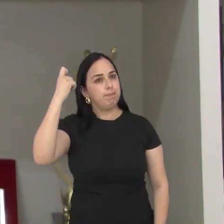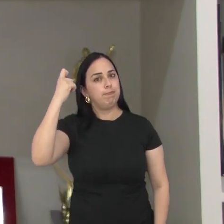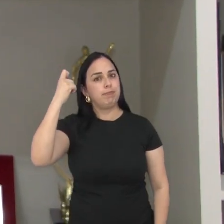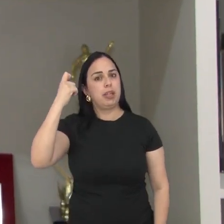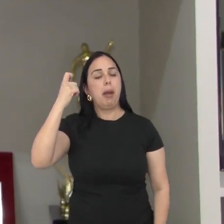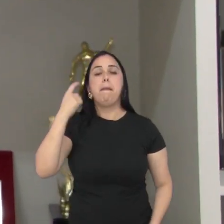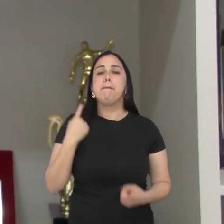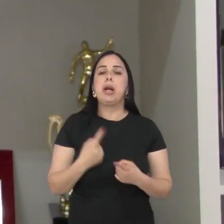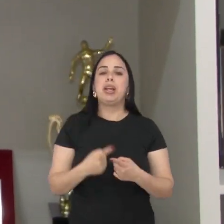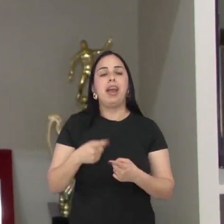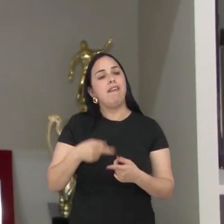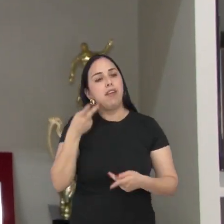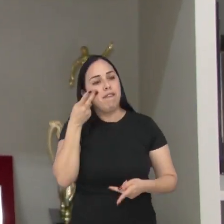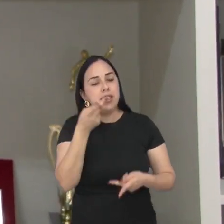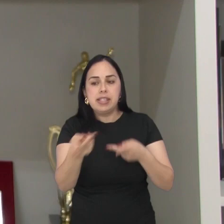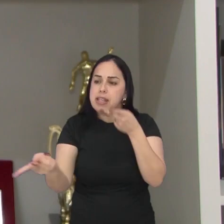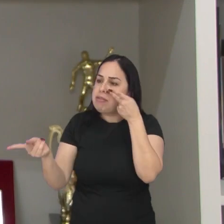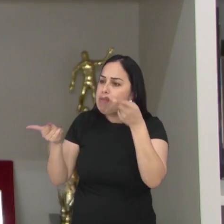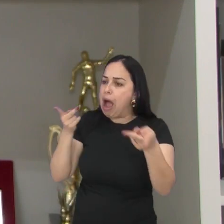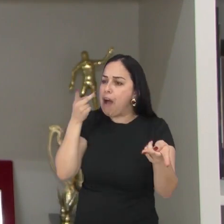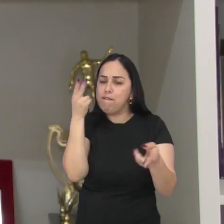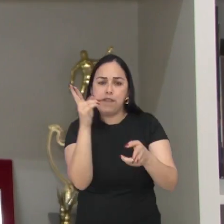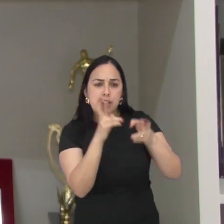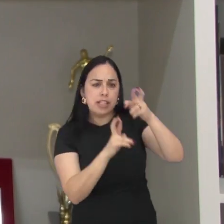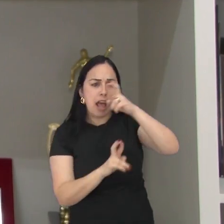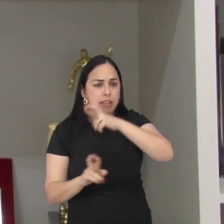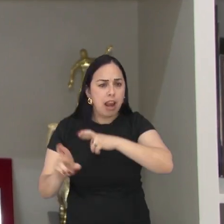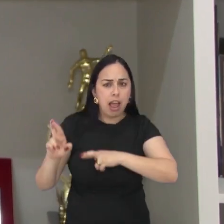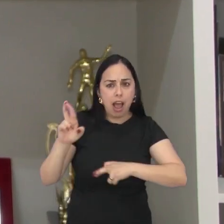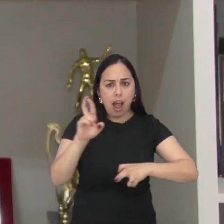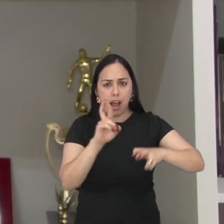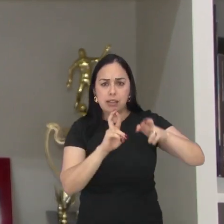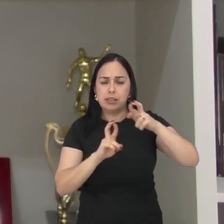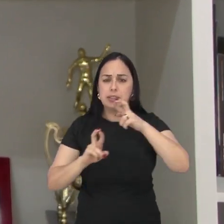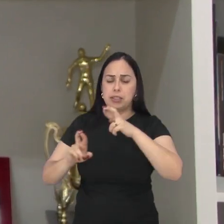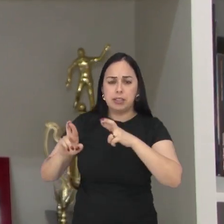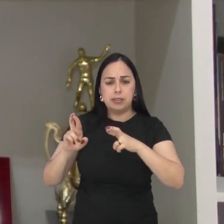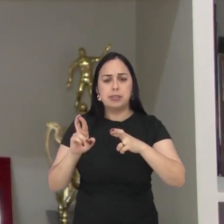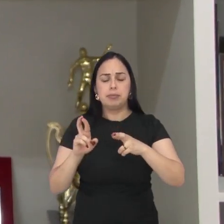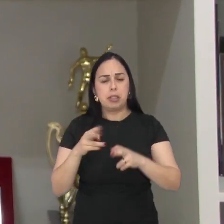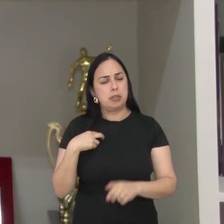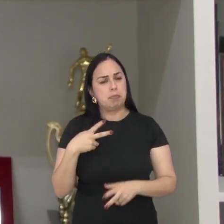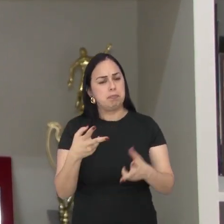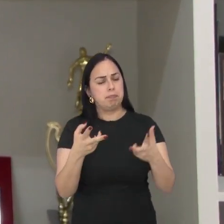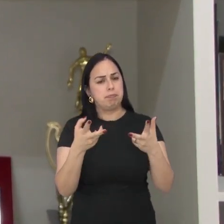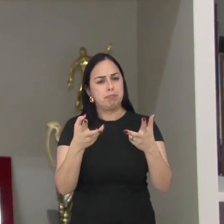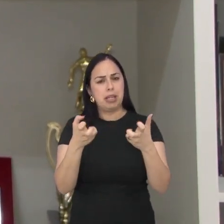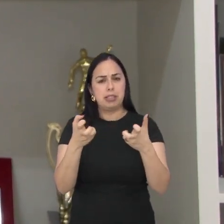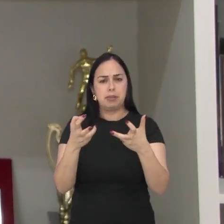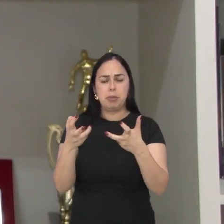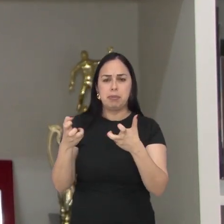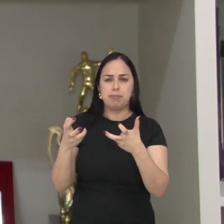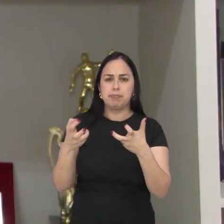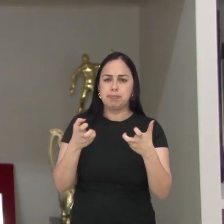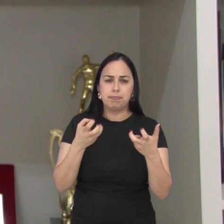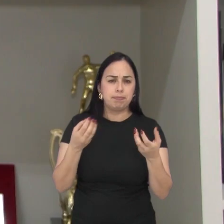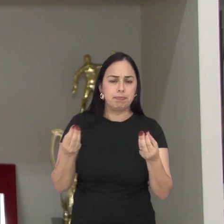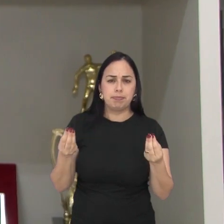ideia surgiu, nas visitas, nas fiscalizações que nós fazemos nos próprios públicos. Nós